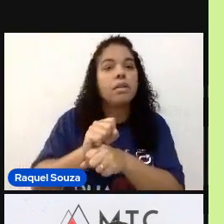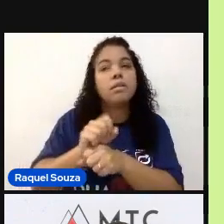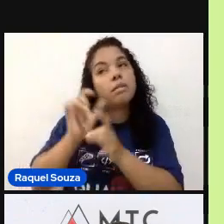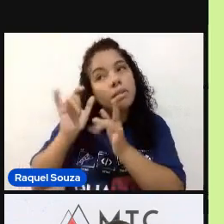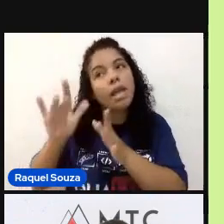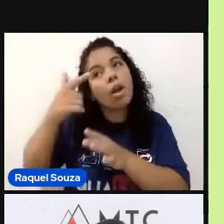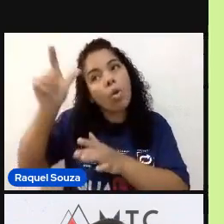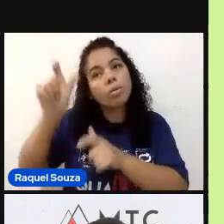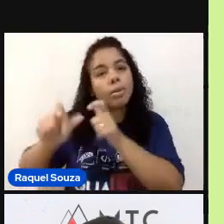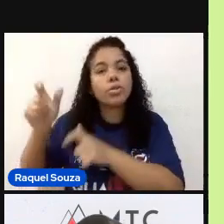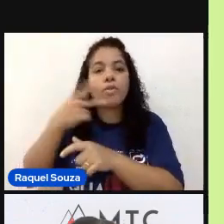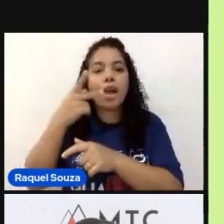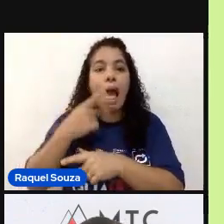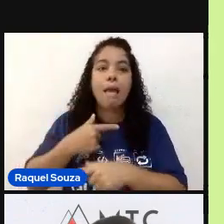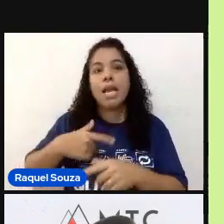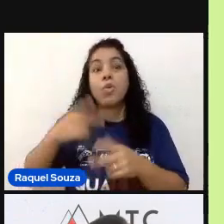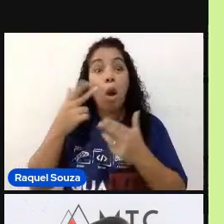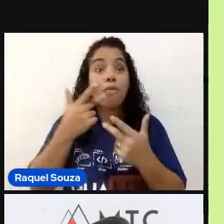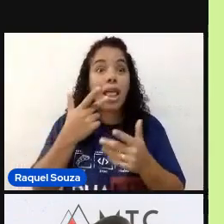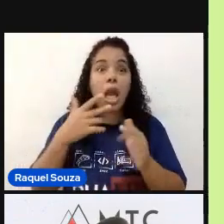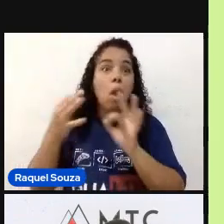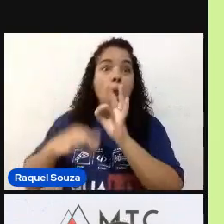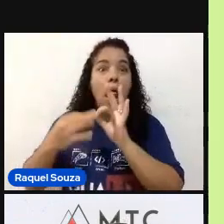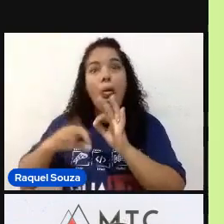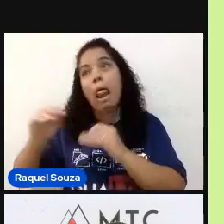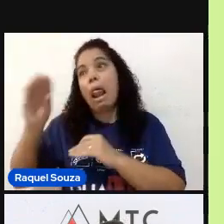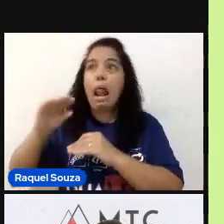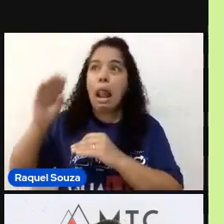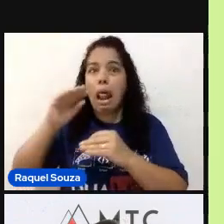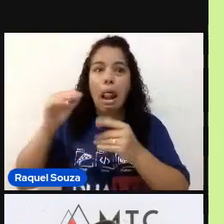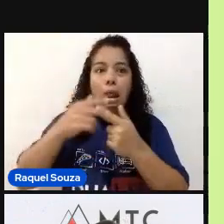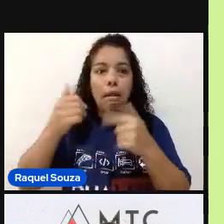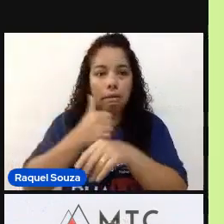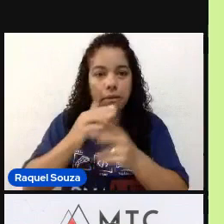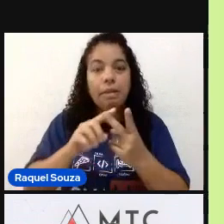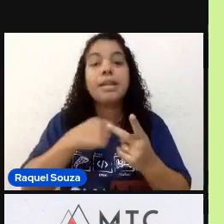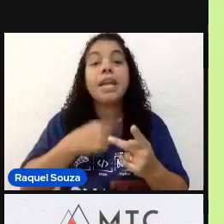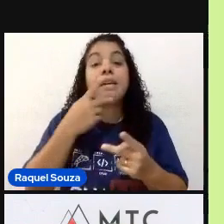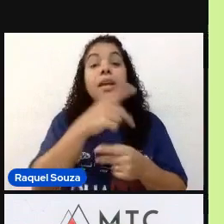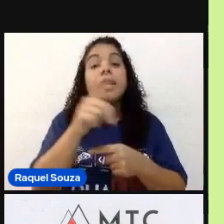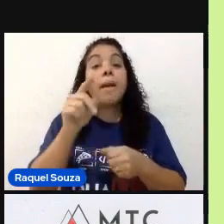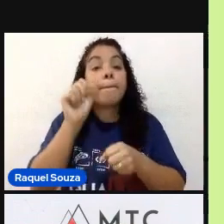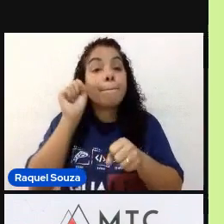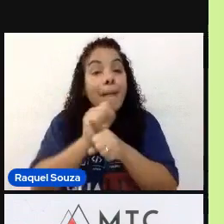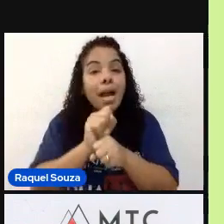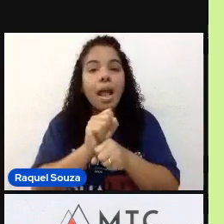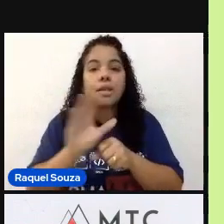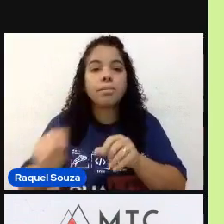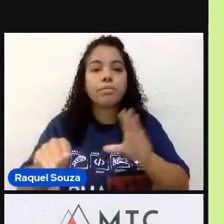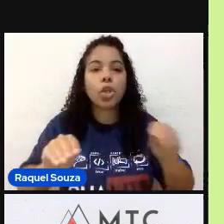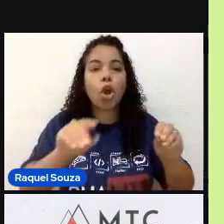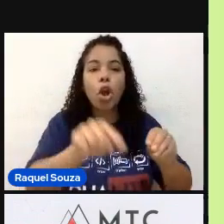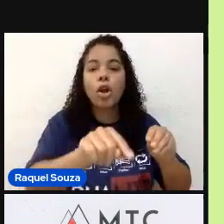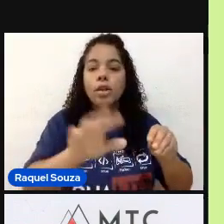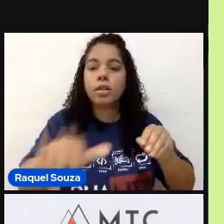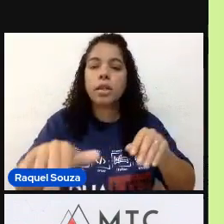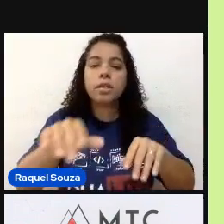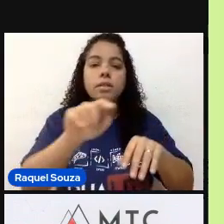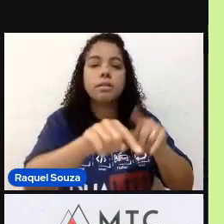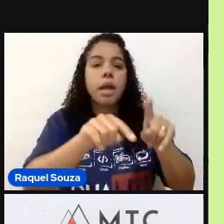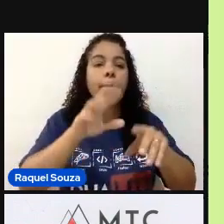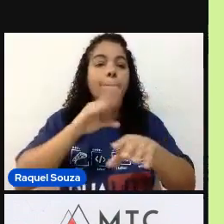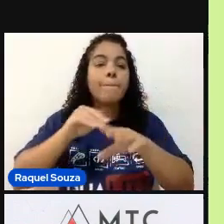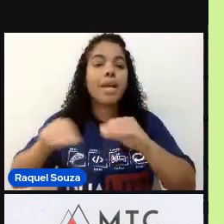para vocês. Blá, blá, blá, blá, blá, o tempo todo. Ficar parado e não tocar nas coisas. Eu fico sempre todo